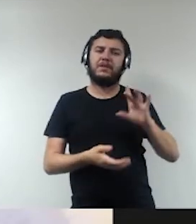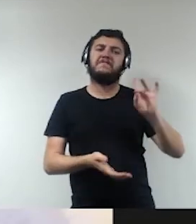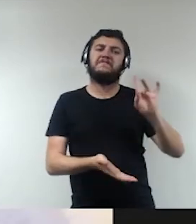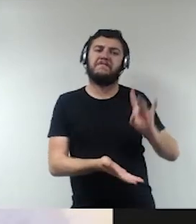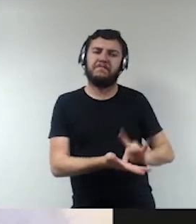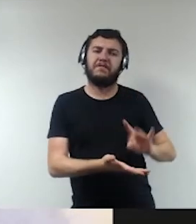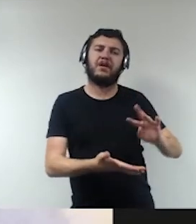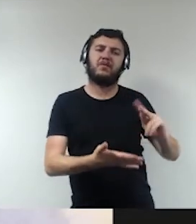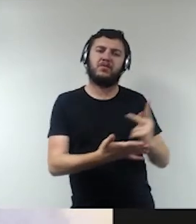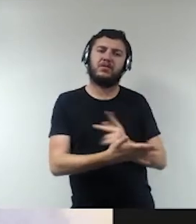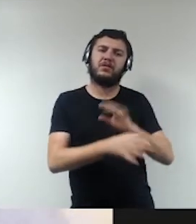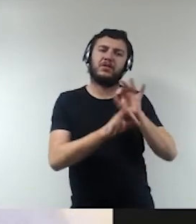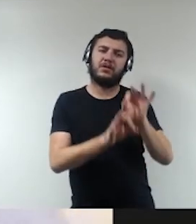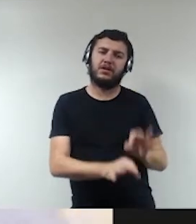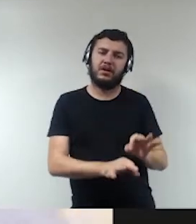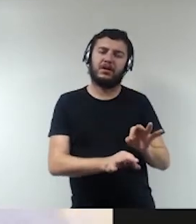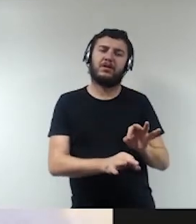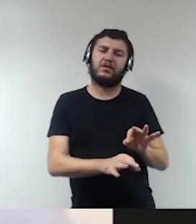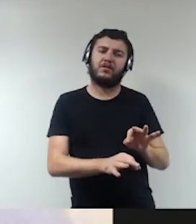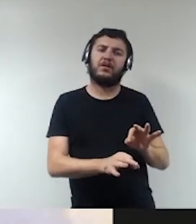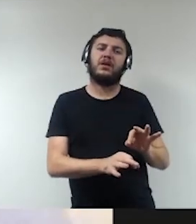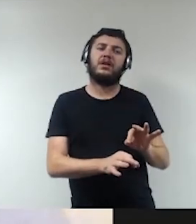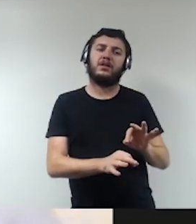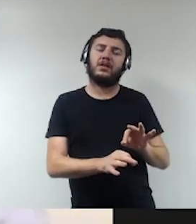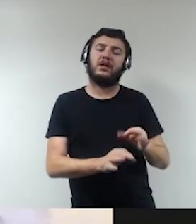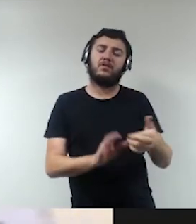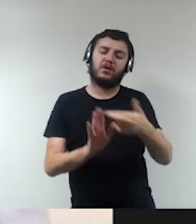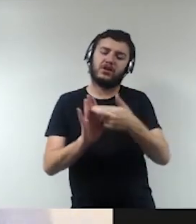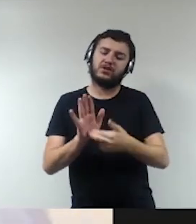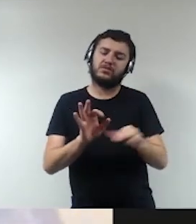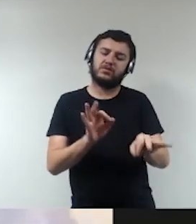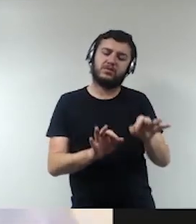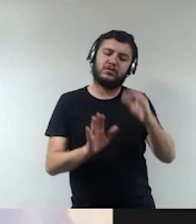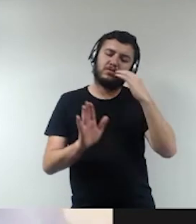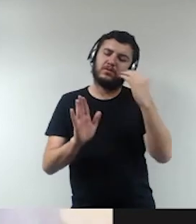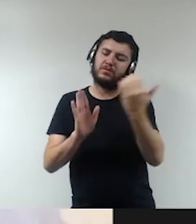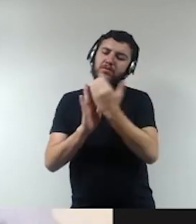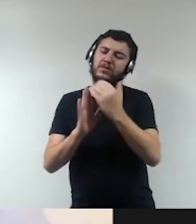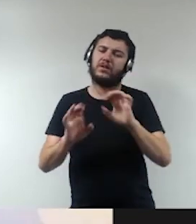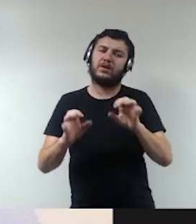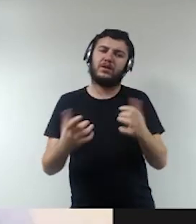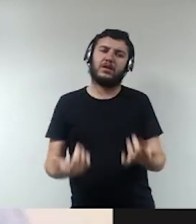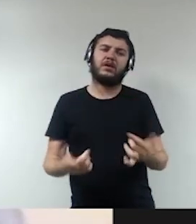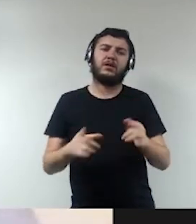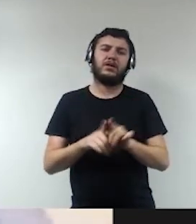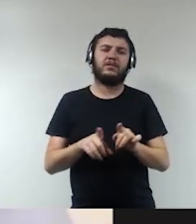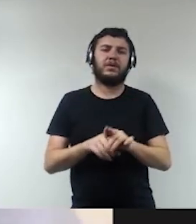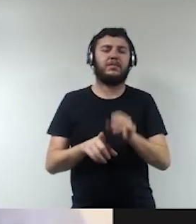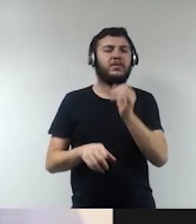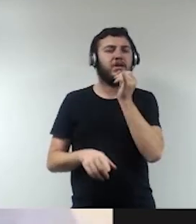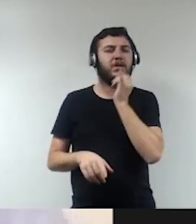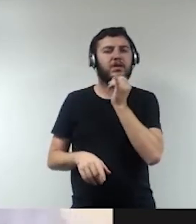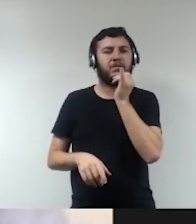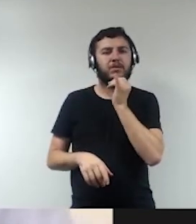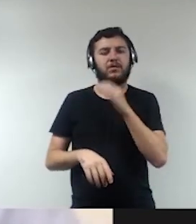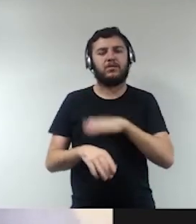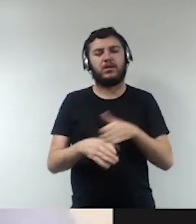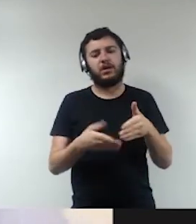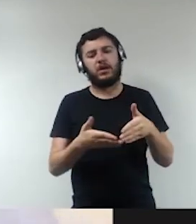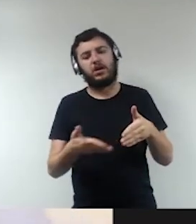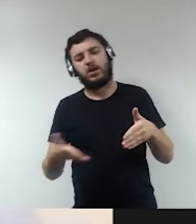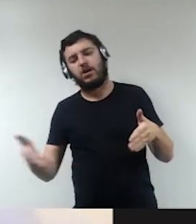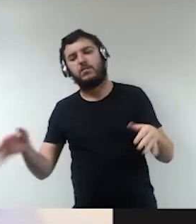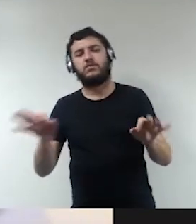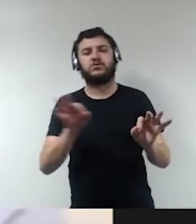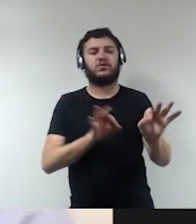Como muito bem colocou a doutora Andréa, em relação ao tempo da piada de você inaugurar um procedimento de mediação